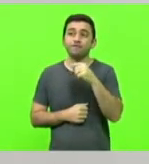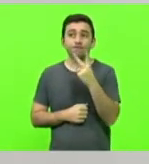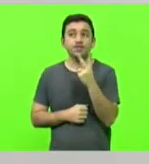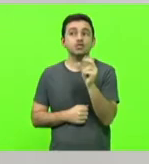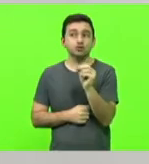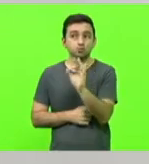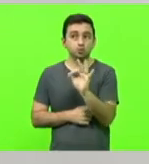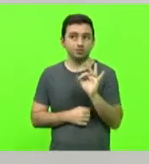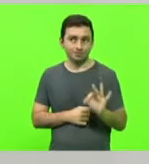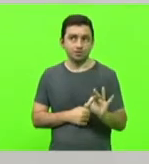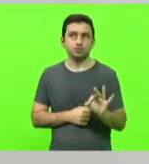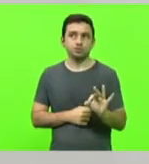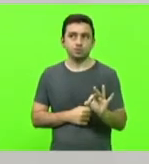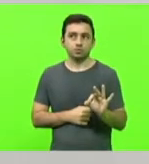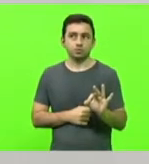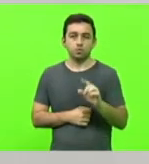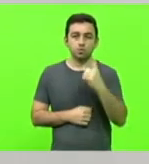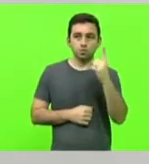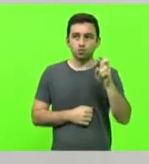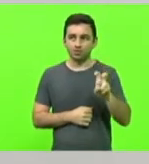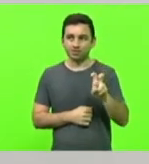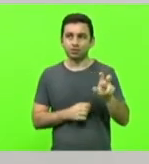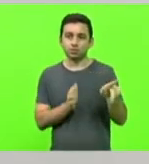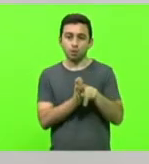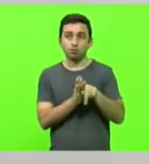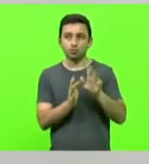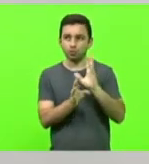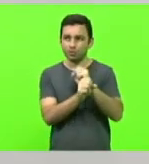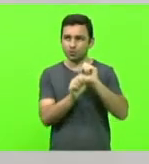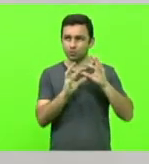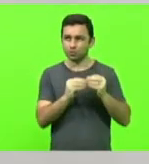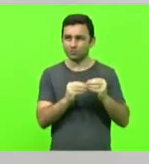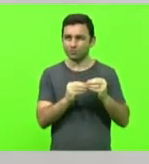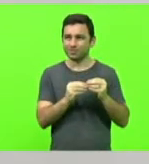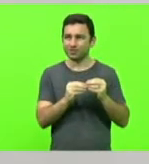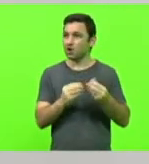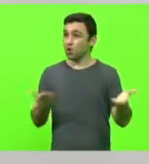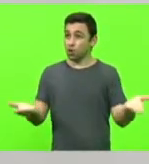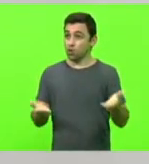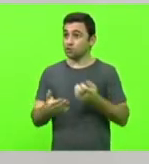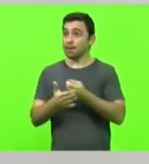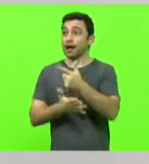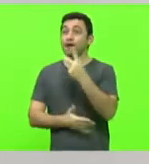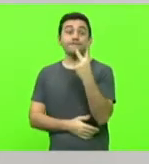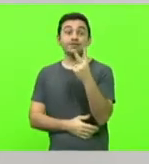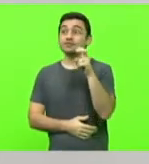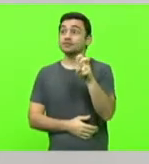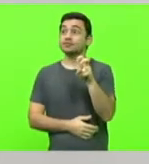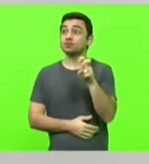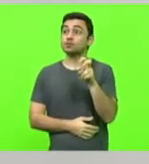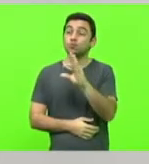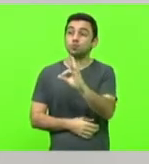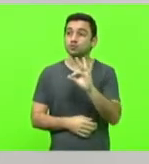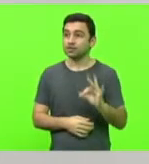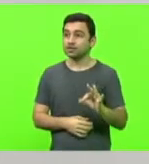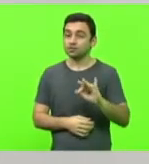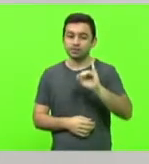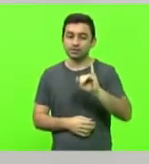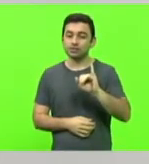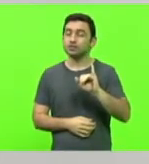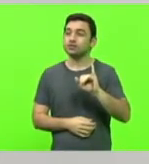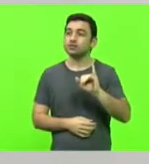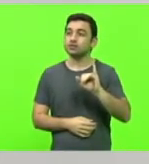20%, ou seja, um quinto do total. Hoje nós pagamos 25% sobre o de ICMS sobre o